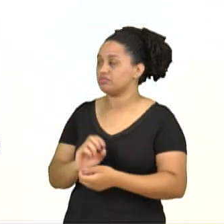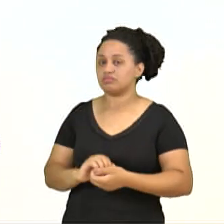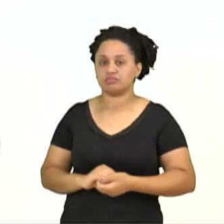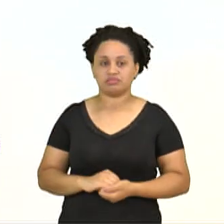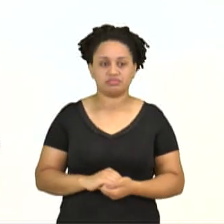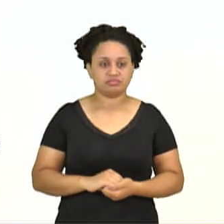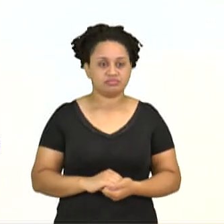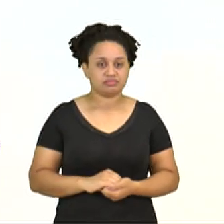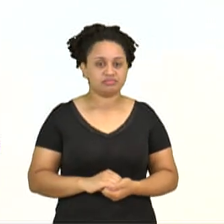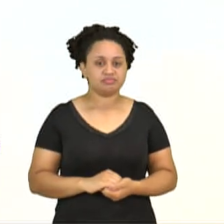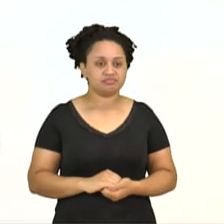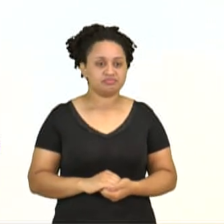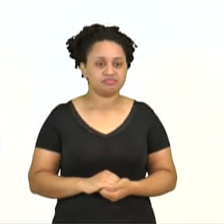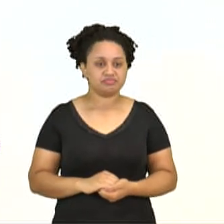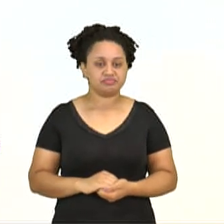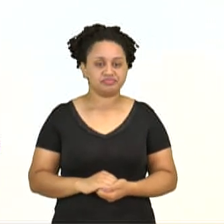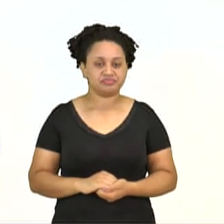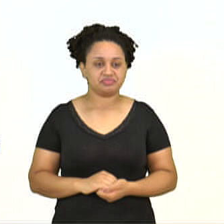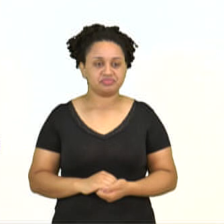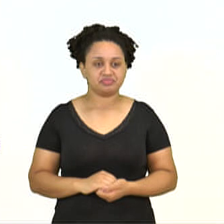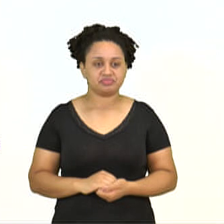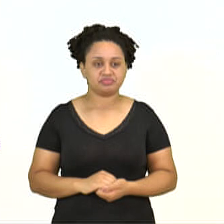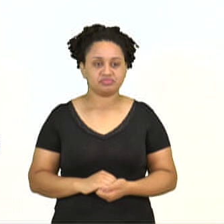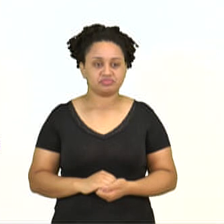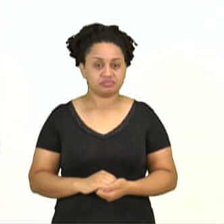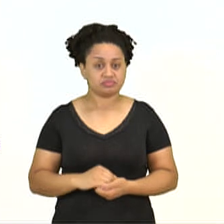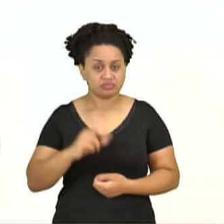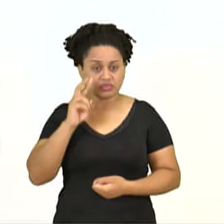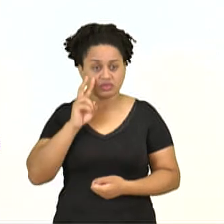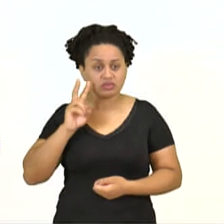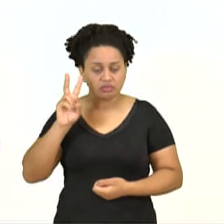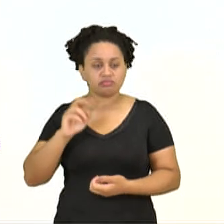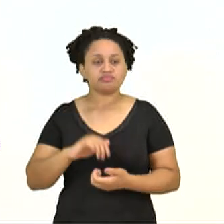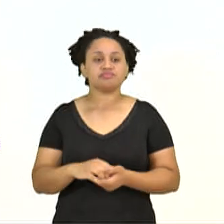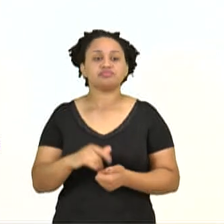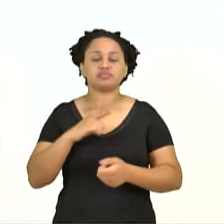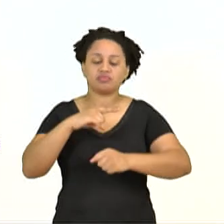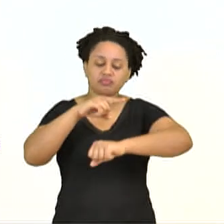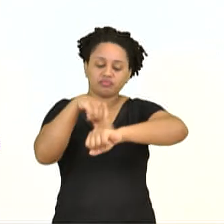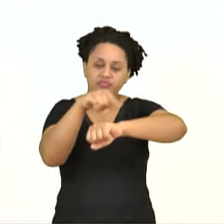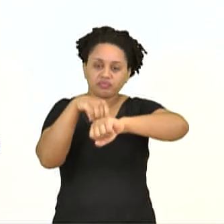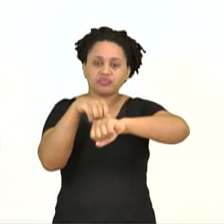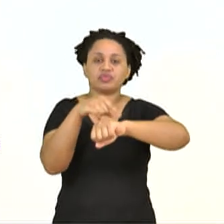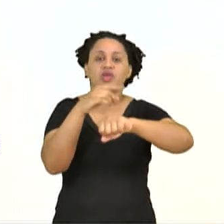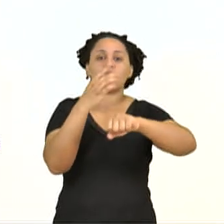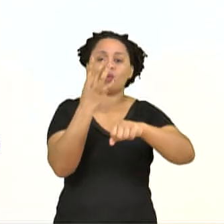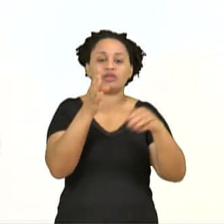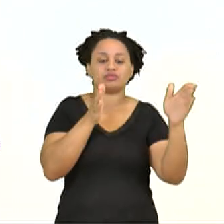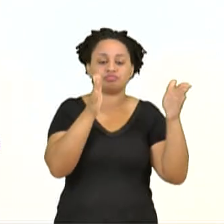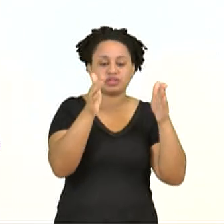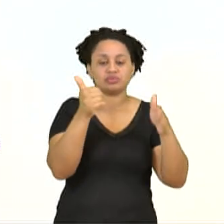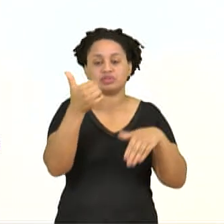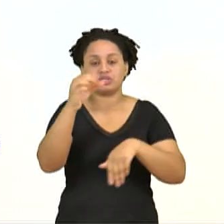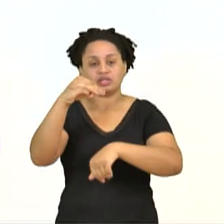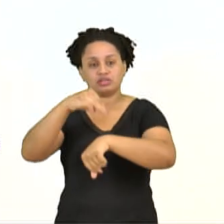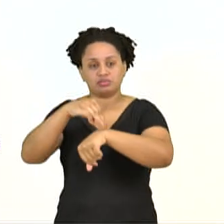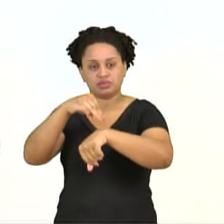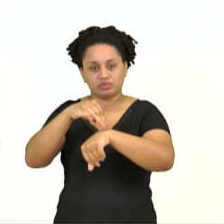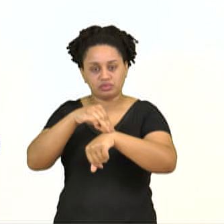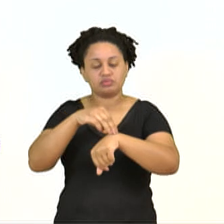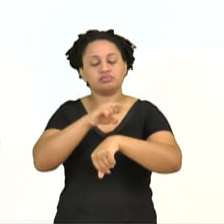Bem, lá tem, como já falei, o cronograma de 4 quartos de 10 minutos. o cronômetro é